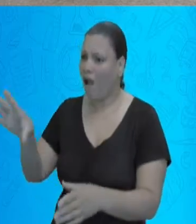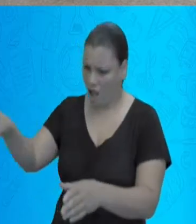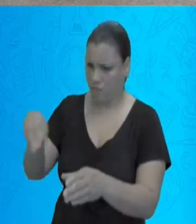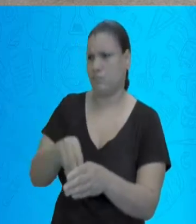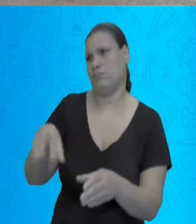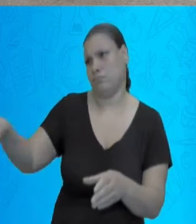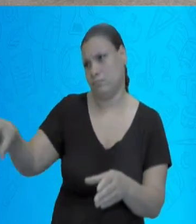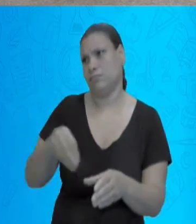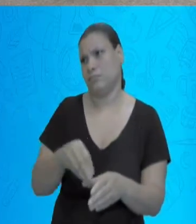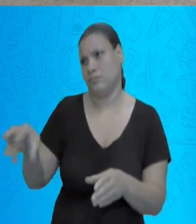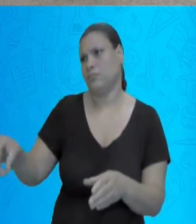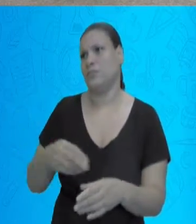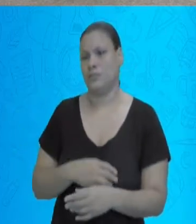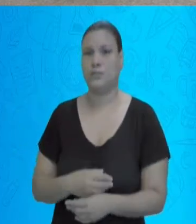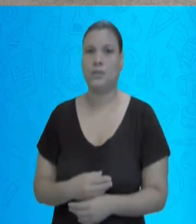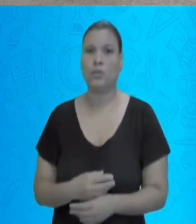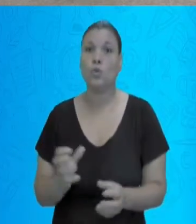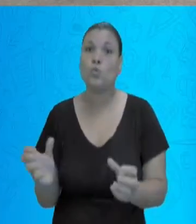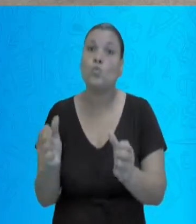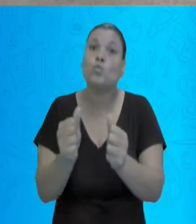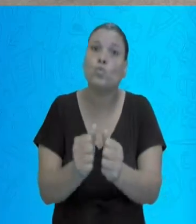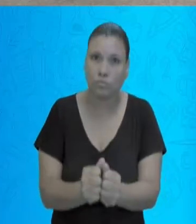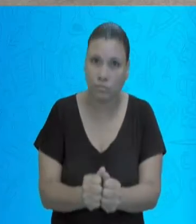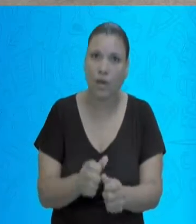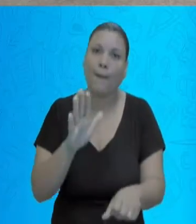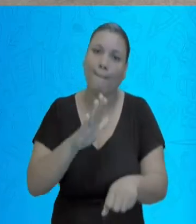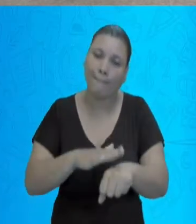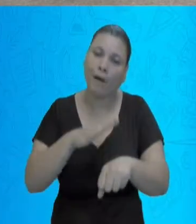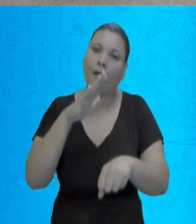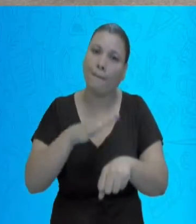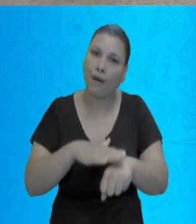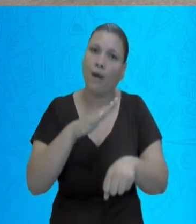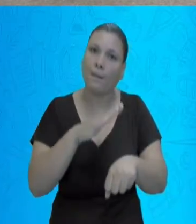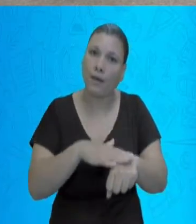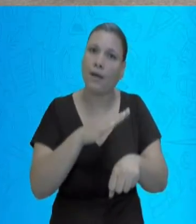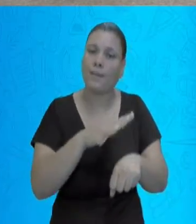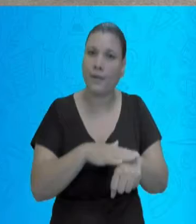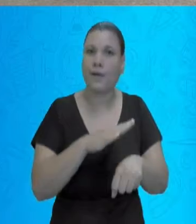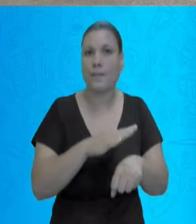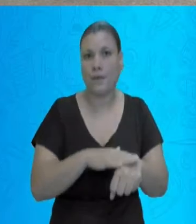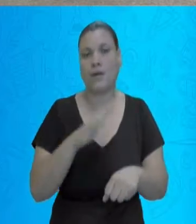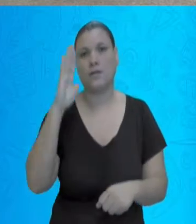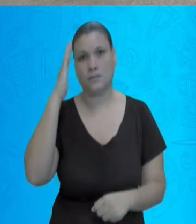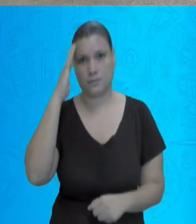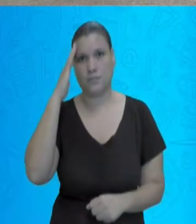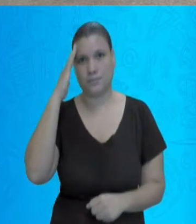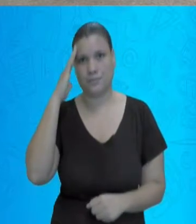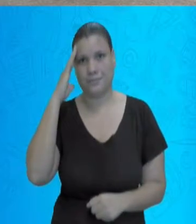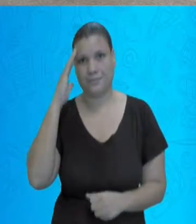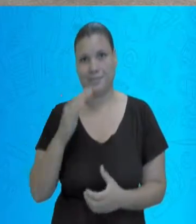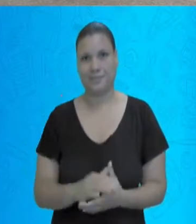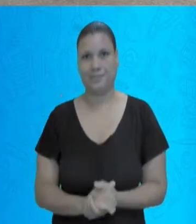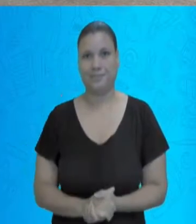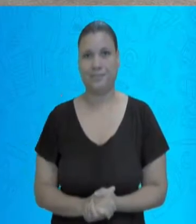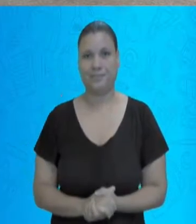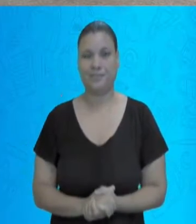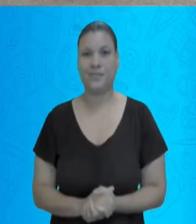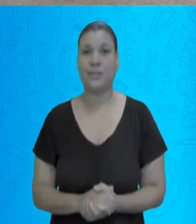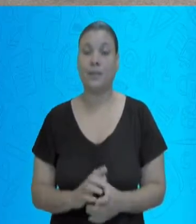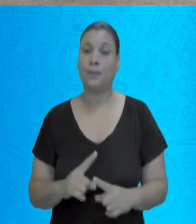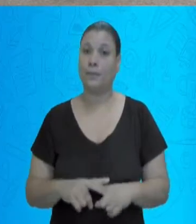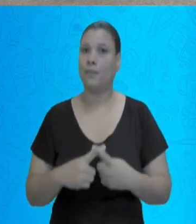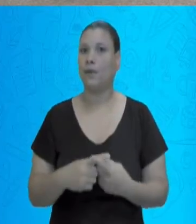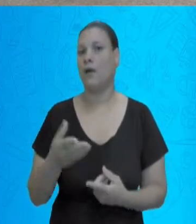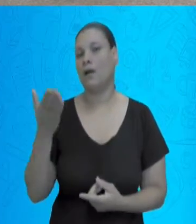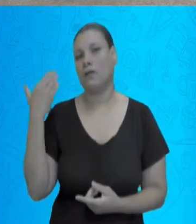eles, e ele ia formando o seu gabinete, que eles falavam antigamente, com a sua coleção, né? Não